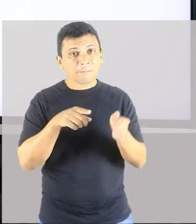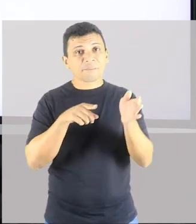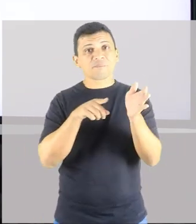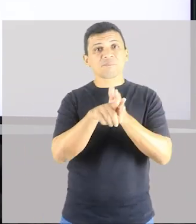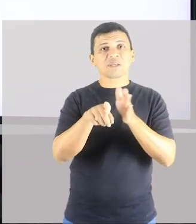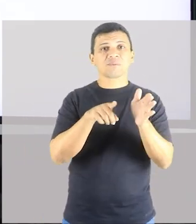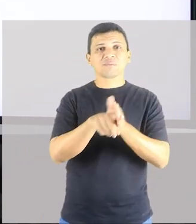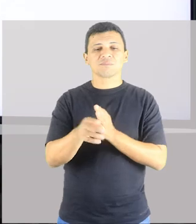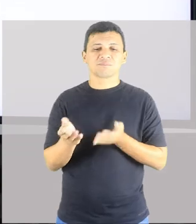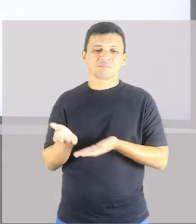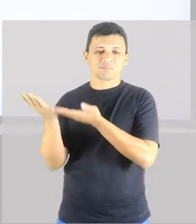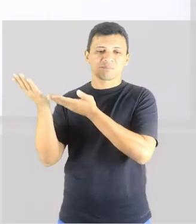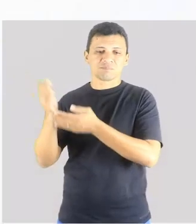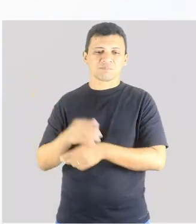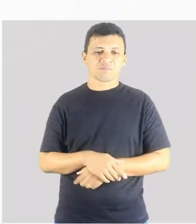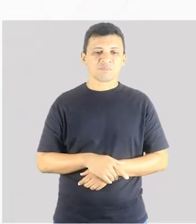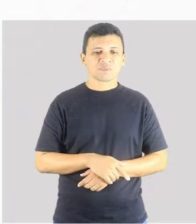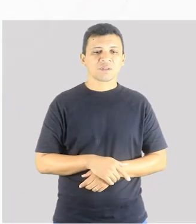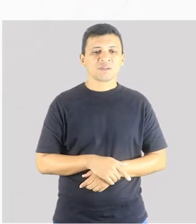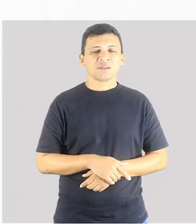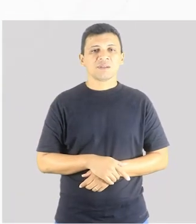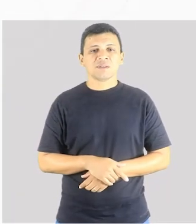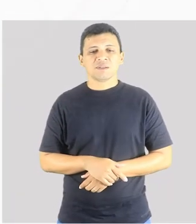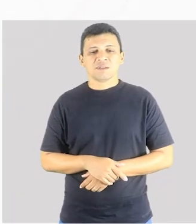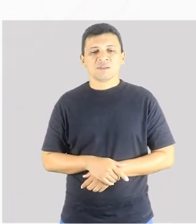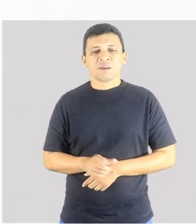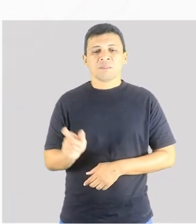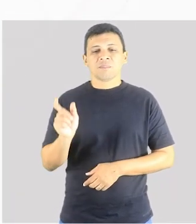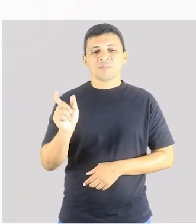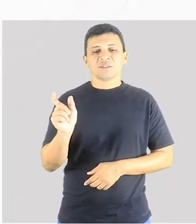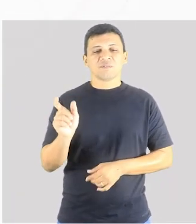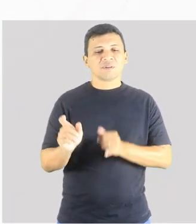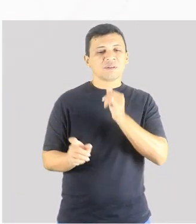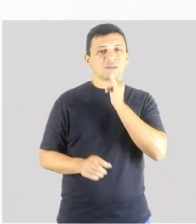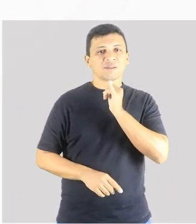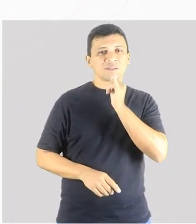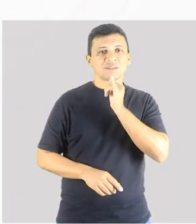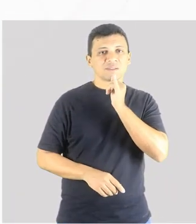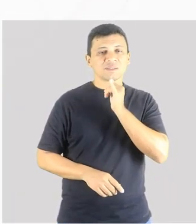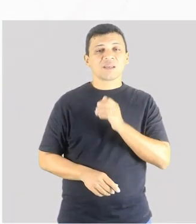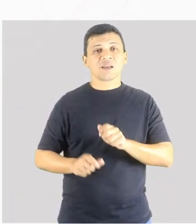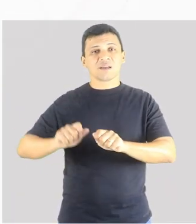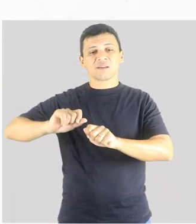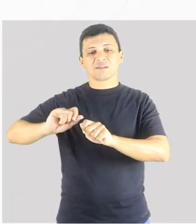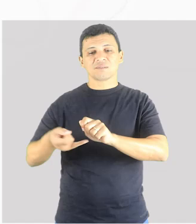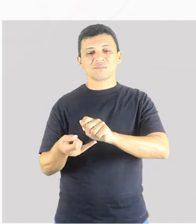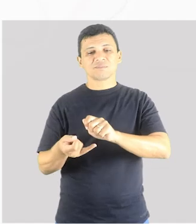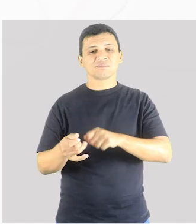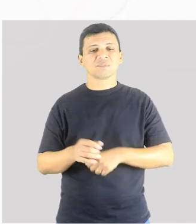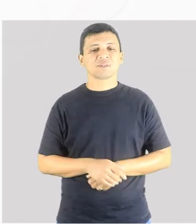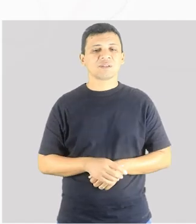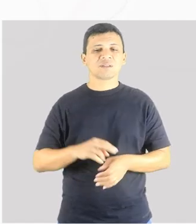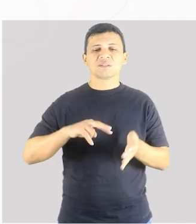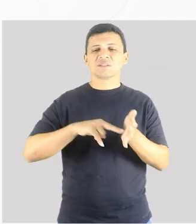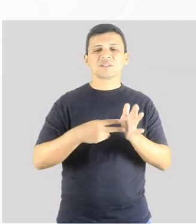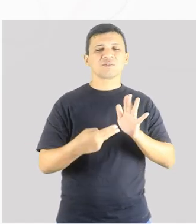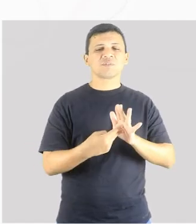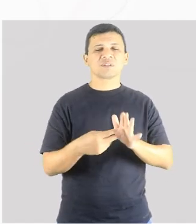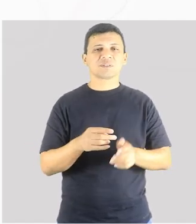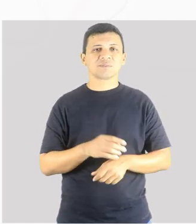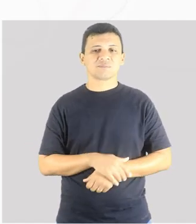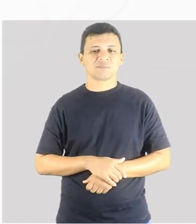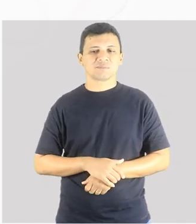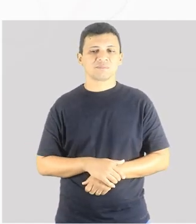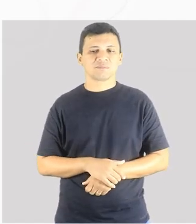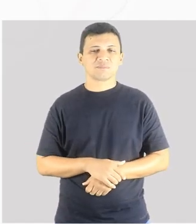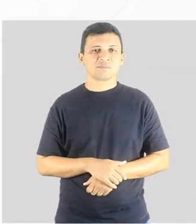por exemplo, ó, a palavra exemplary, né? Essa palavra é um adjetivo. Significado dessa palavra: